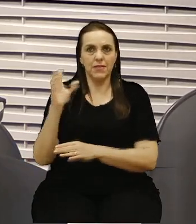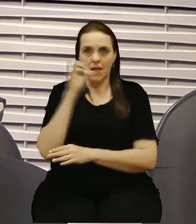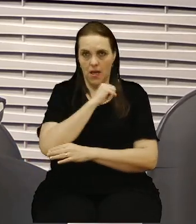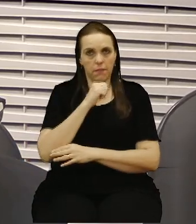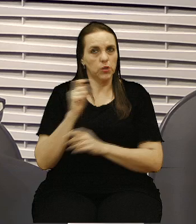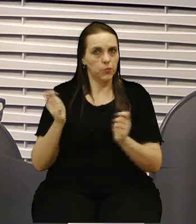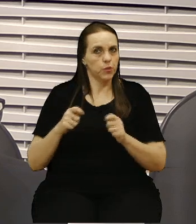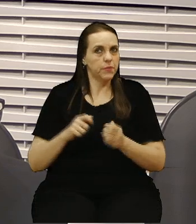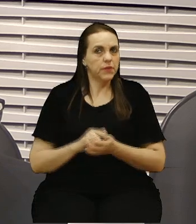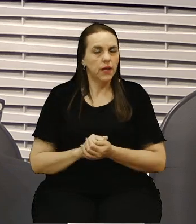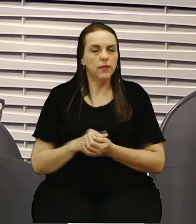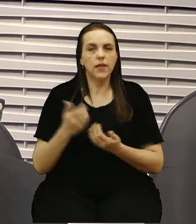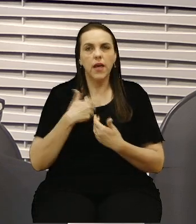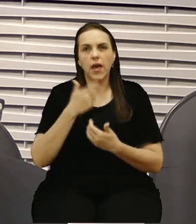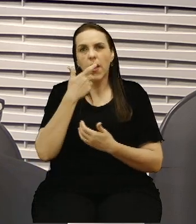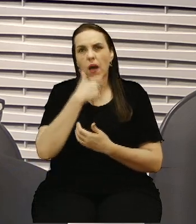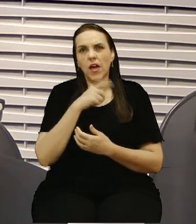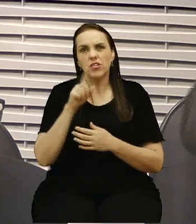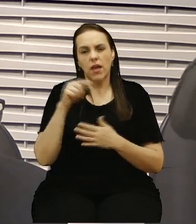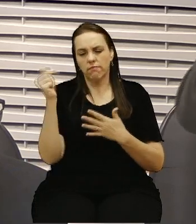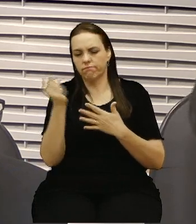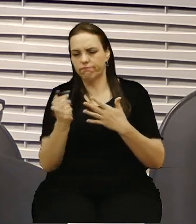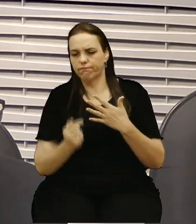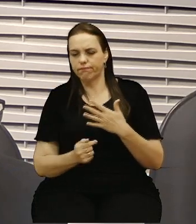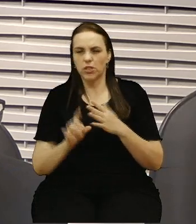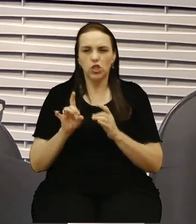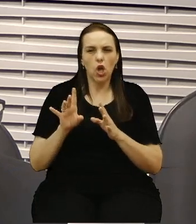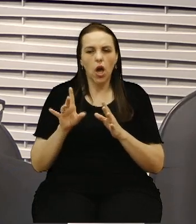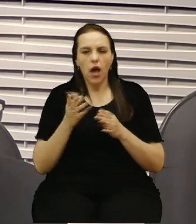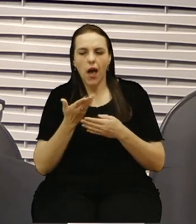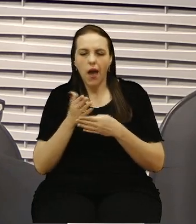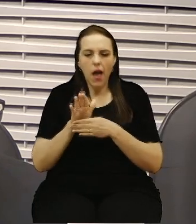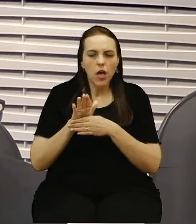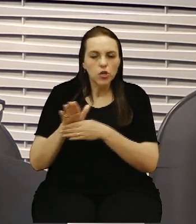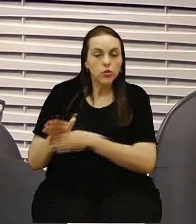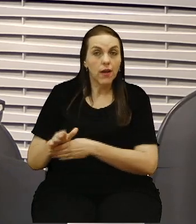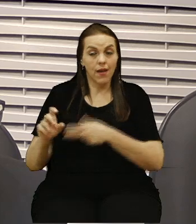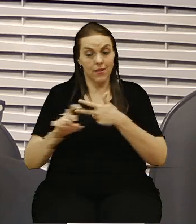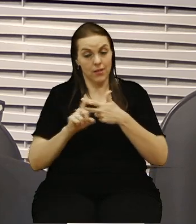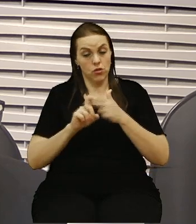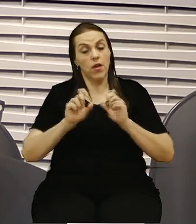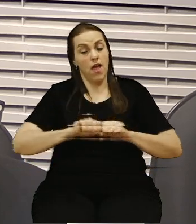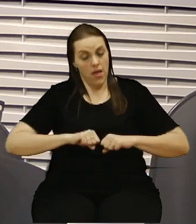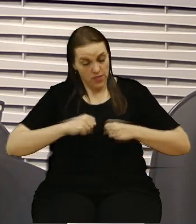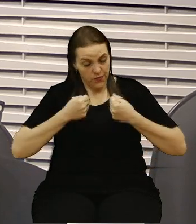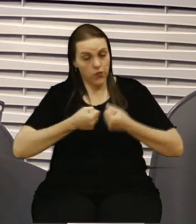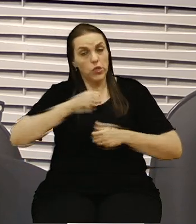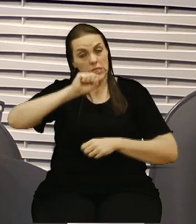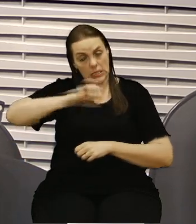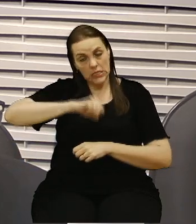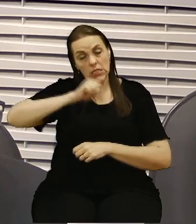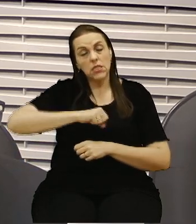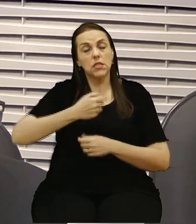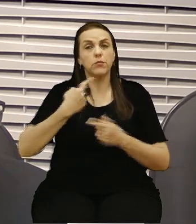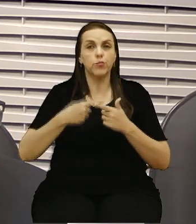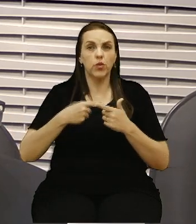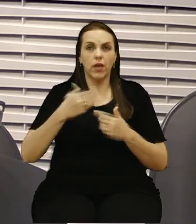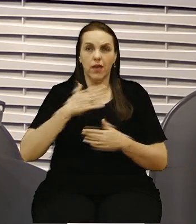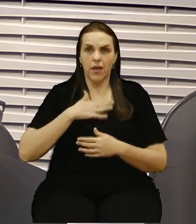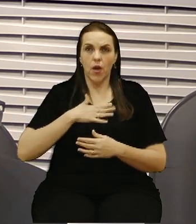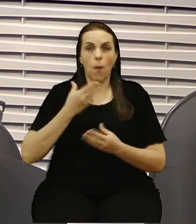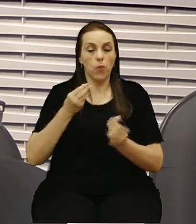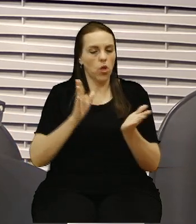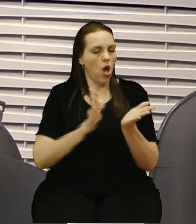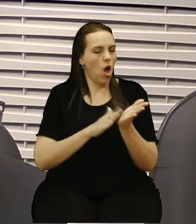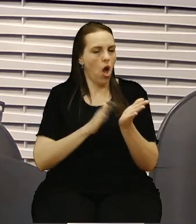acredito que são questões paliativas. Eu acho que o executivo está se esforçando, está trabalhando em cima, porque eu sou muito cobrado